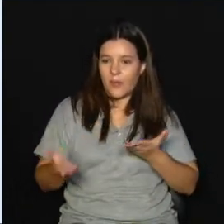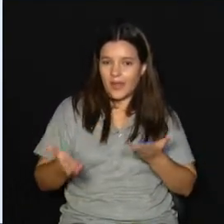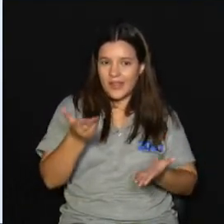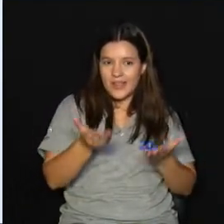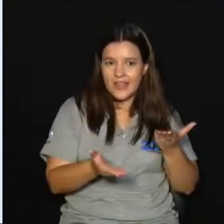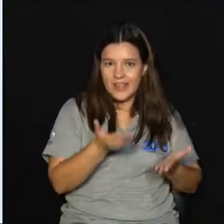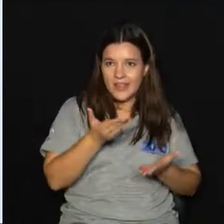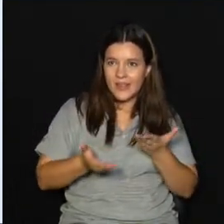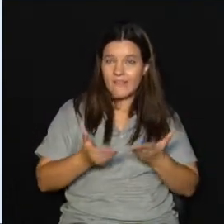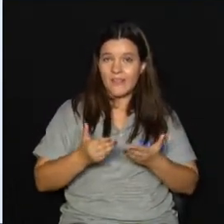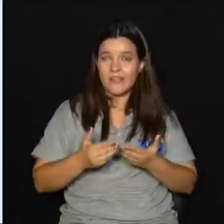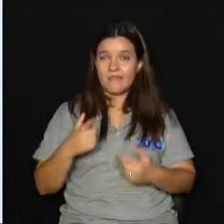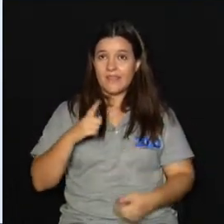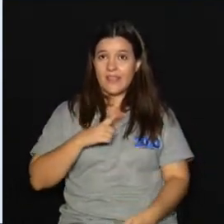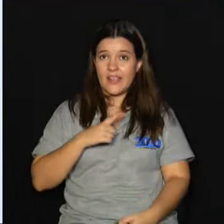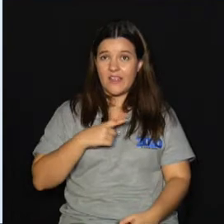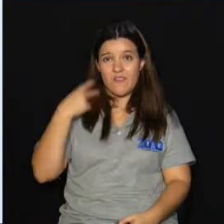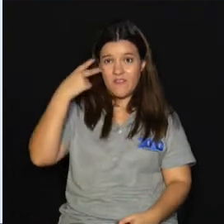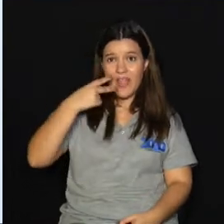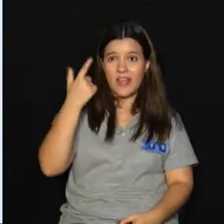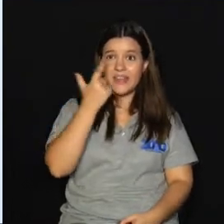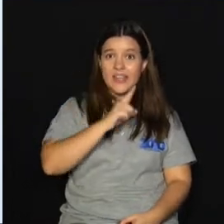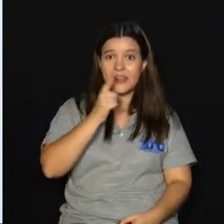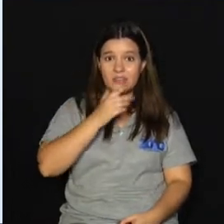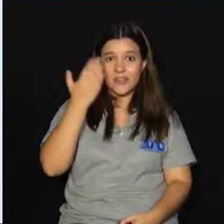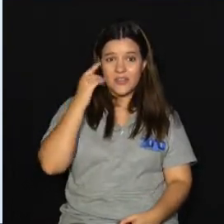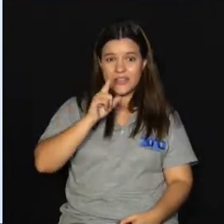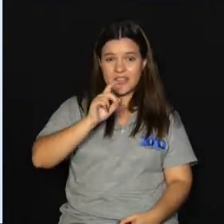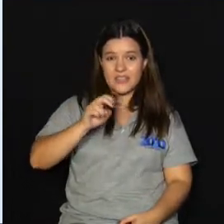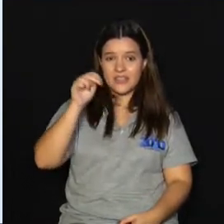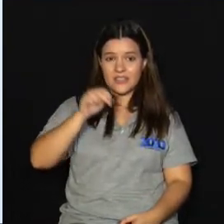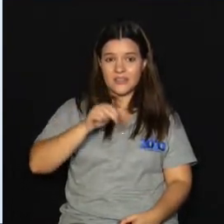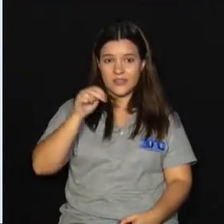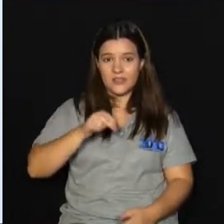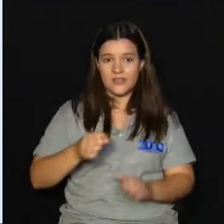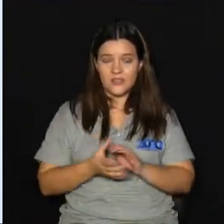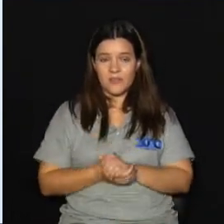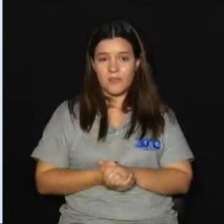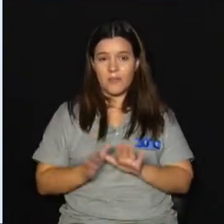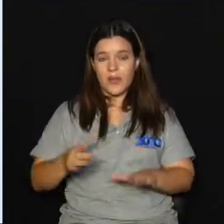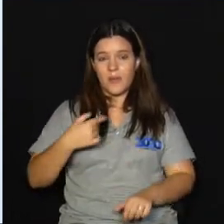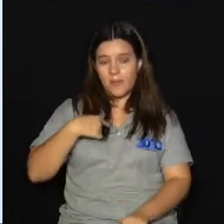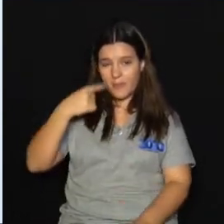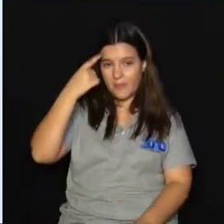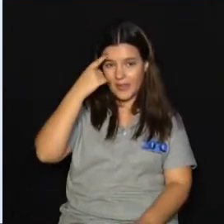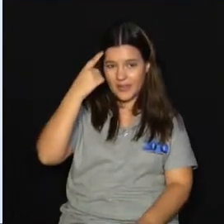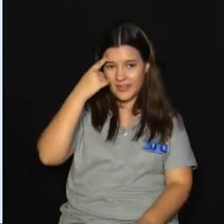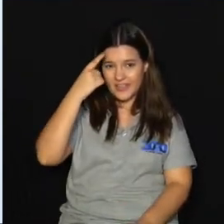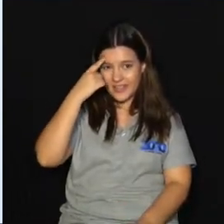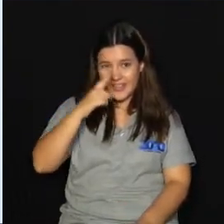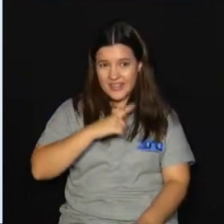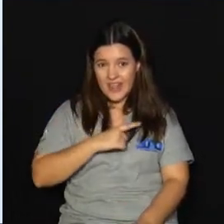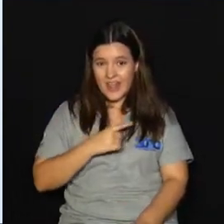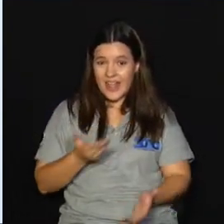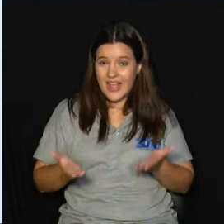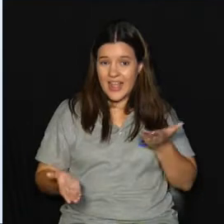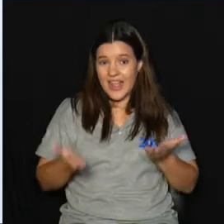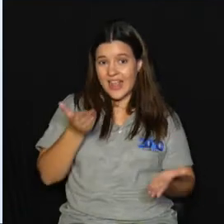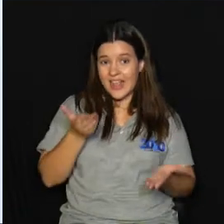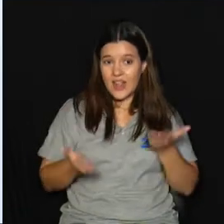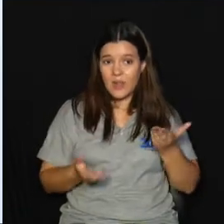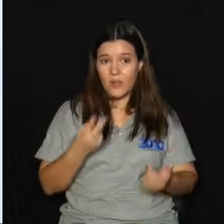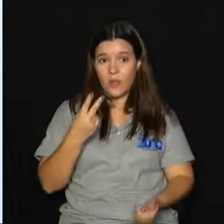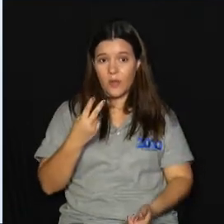base nos resultados que a gente teve no dia 15. Mas, de todo modo, apesar de estar equilibrada para os dois candidatos,